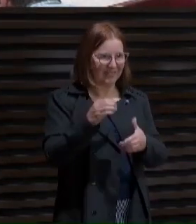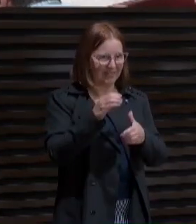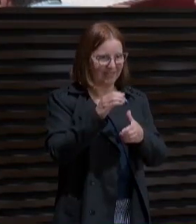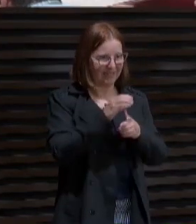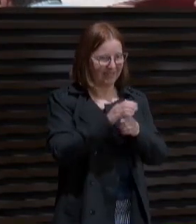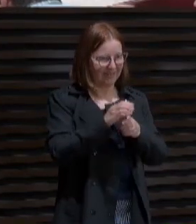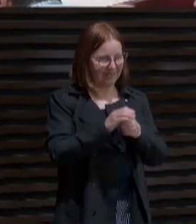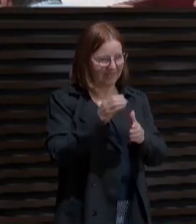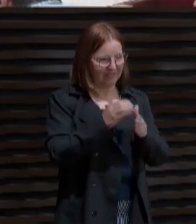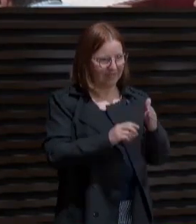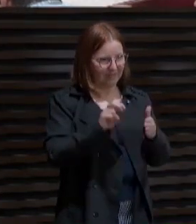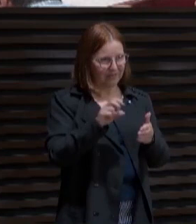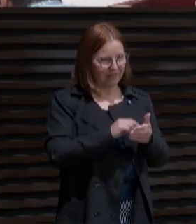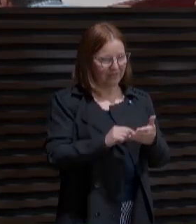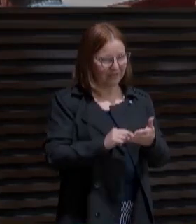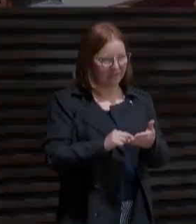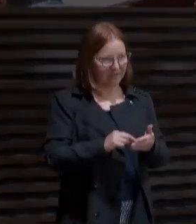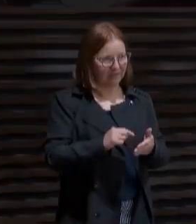Na versão Ara mesmo.